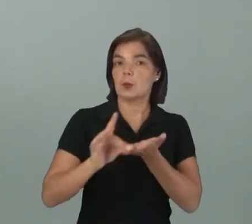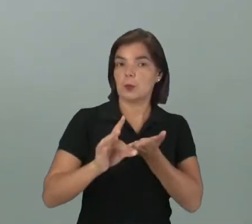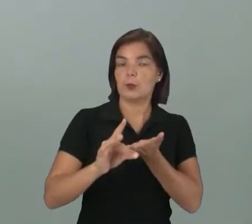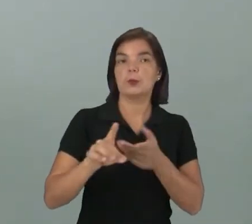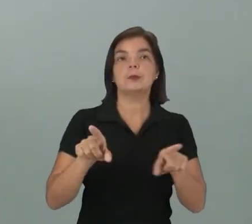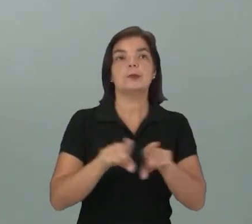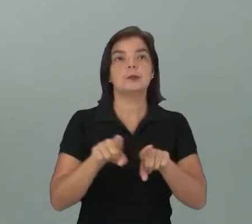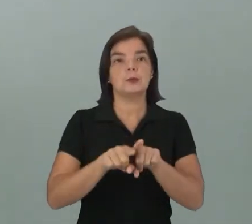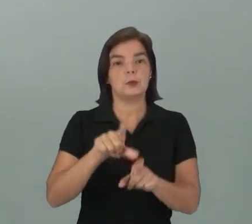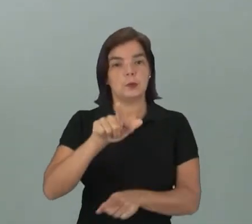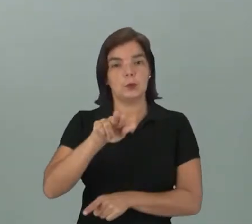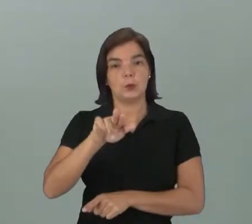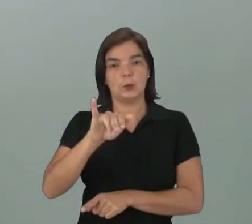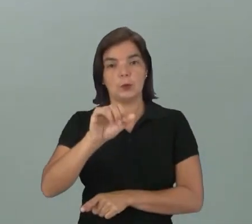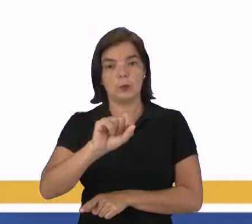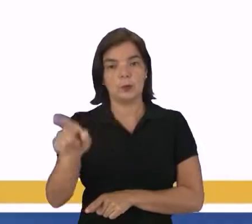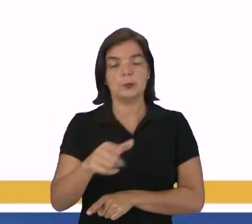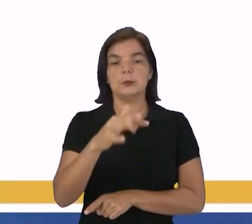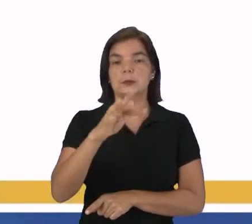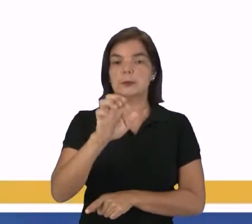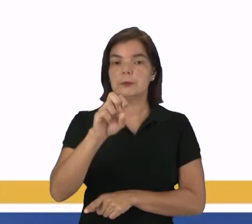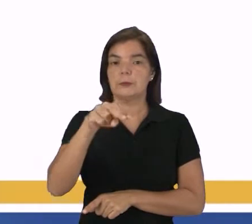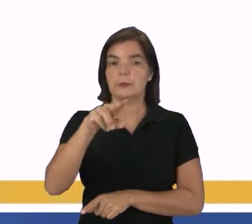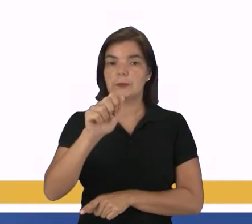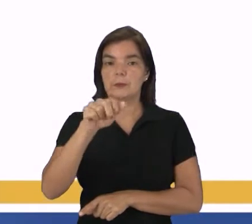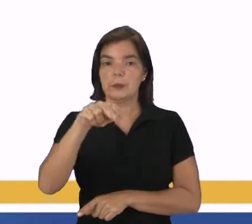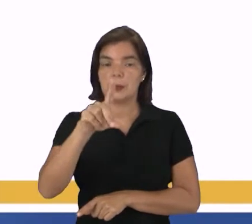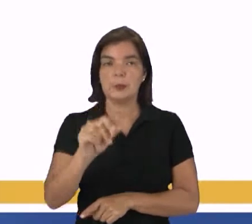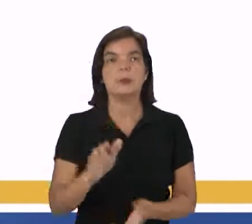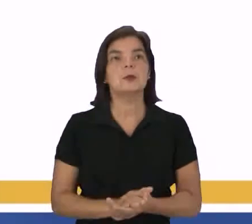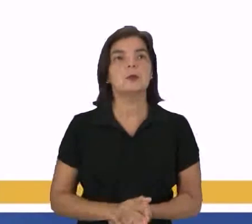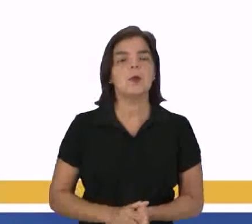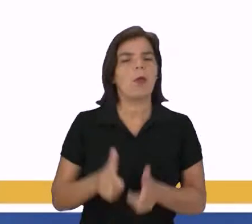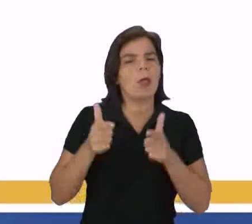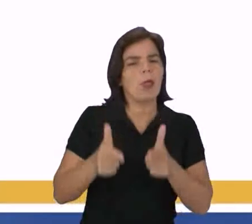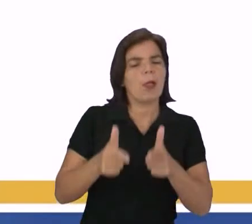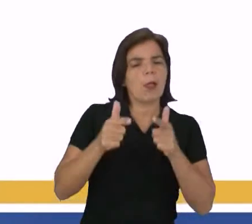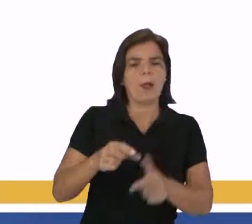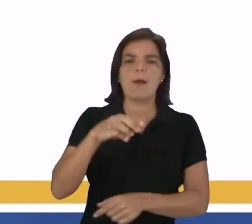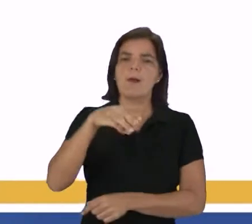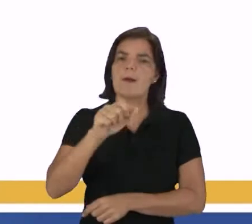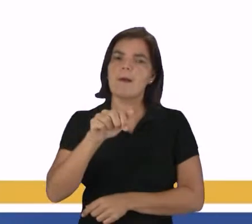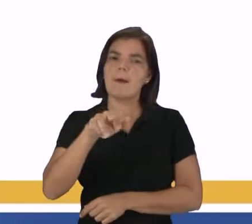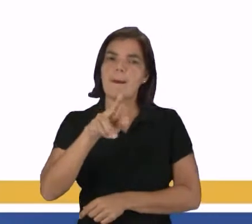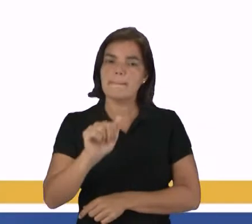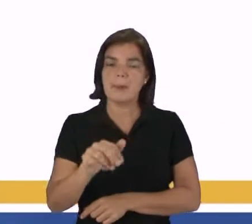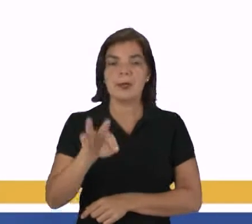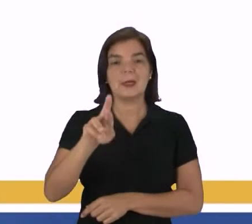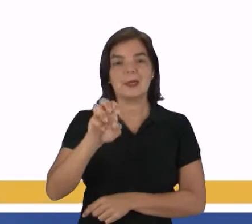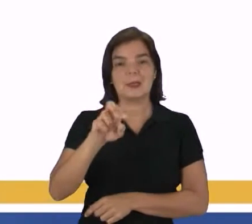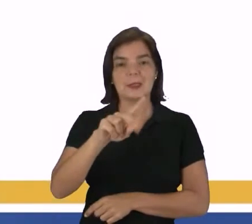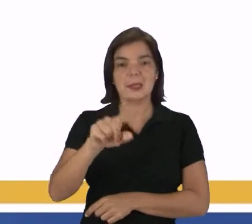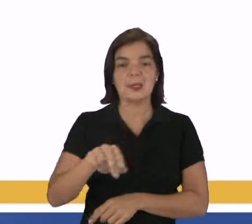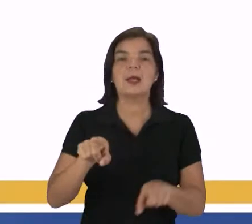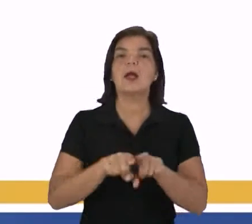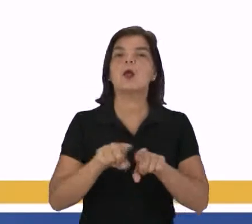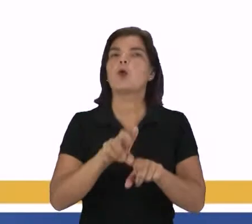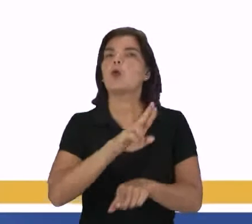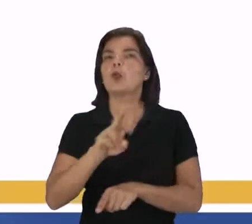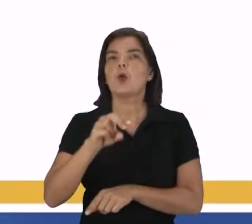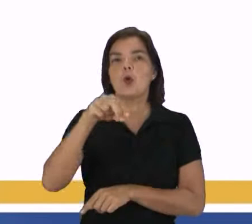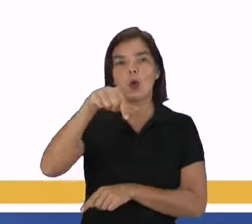Inimigos, de Luiz Fernando Veríssimo. O apelido de Maria Teresa para o Norberto era